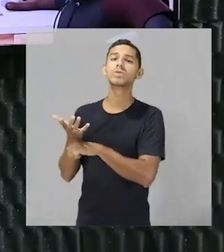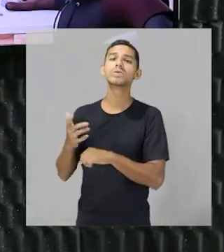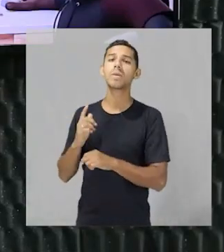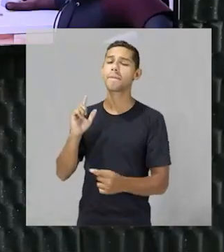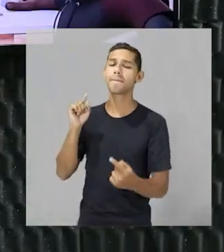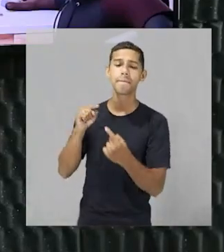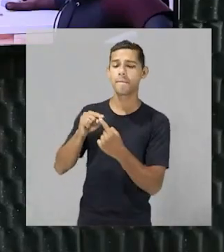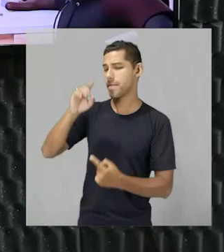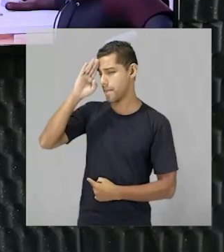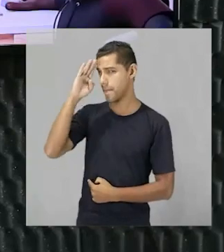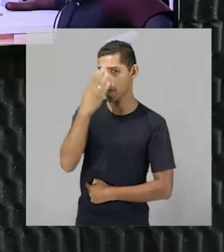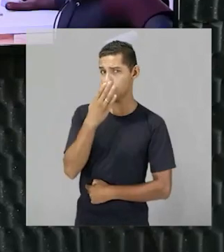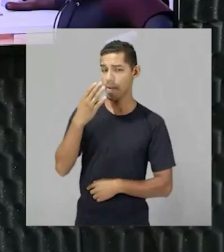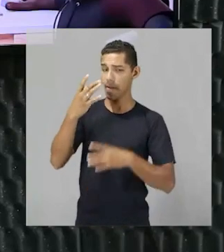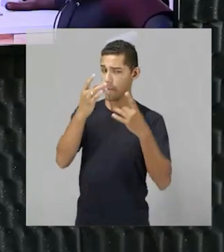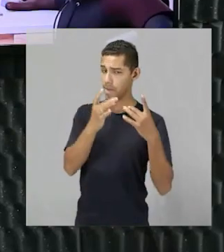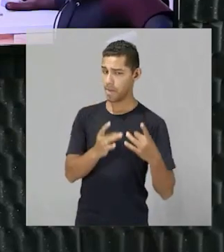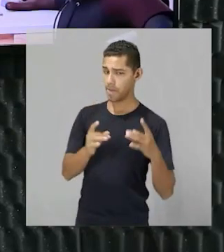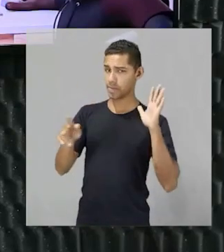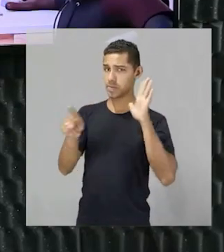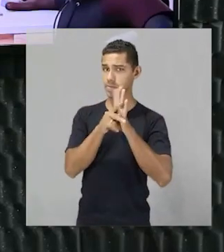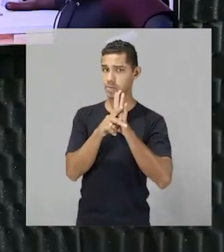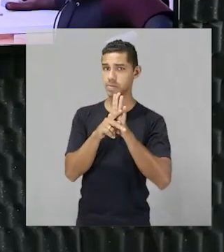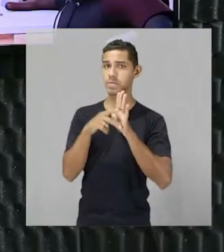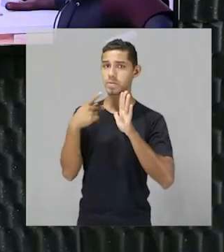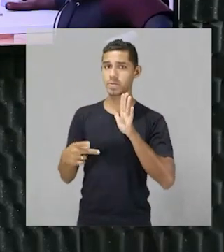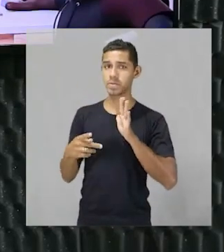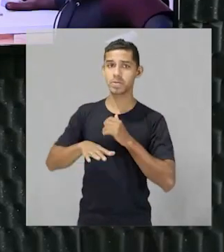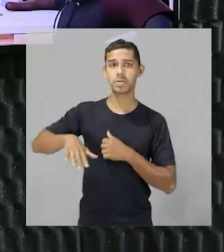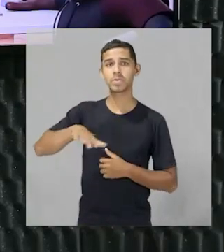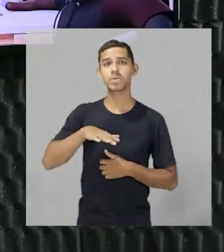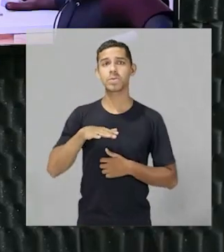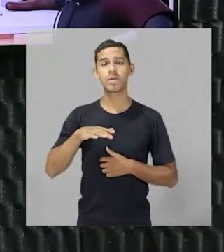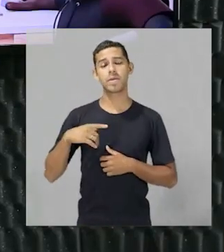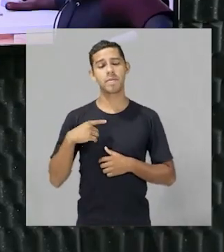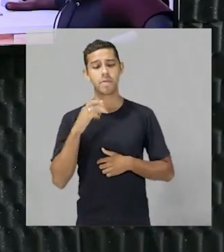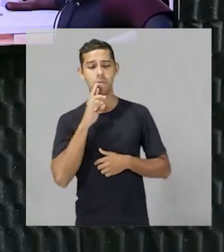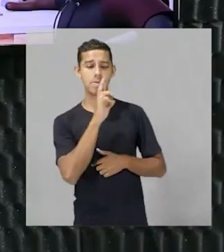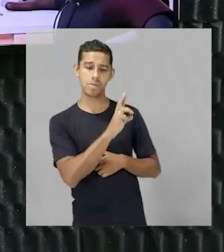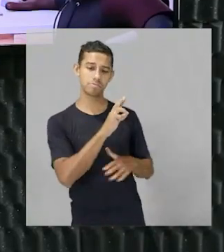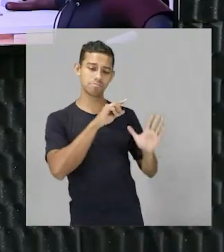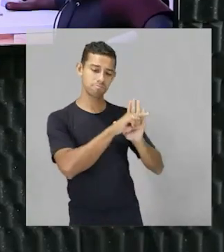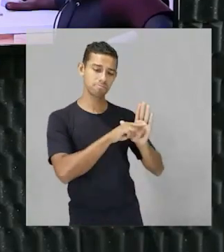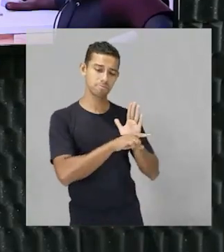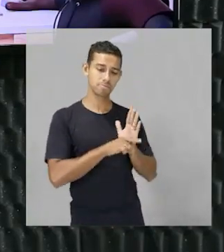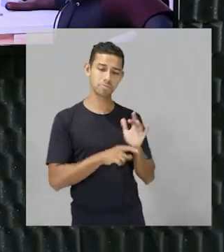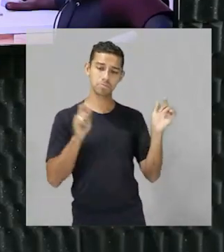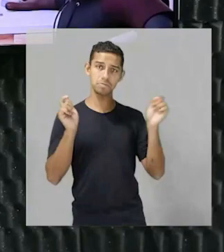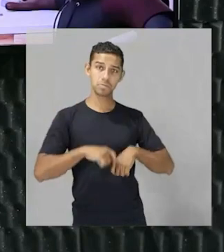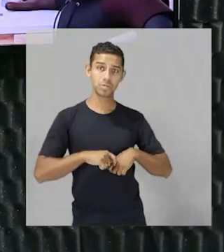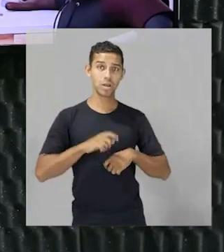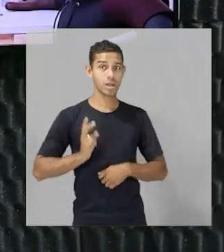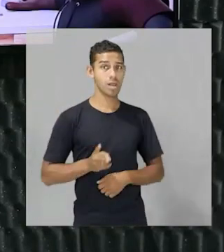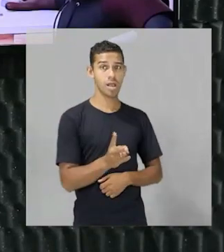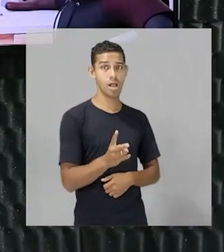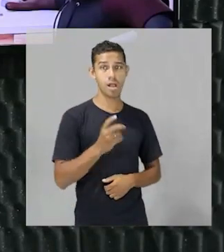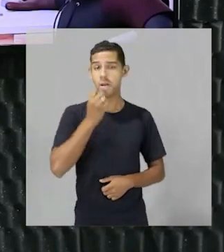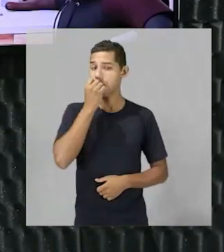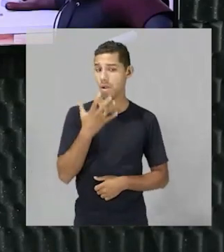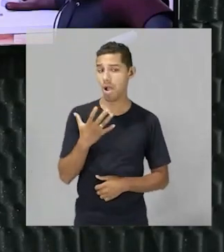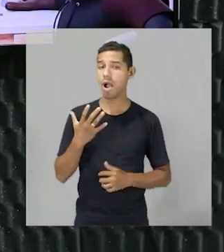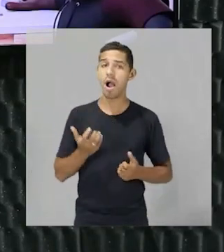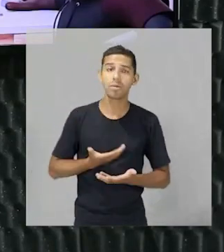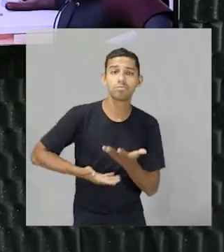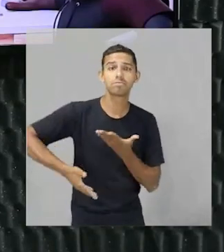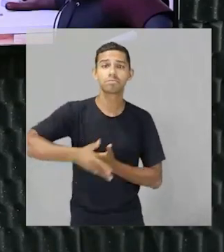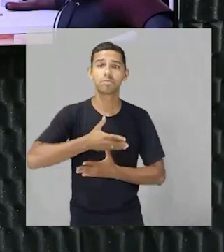principais temáticas que são cobradas nesses certames, tá? E vamos ter uma série de resolução de questões sempre muito atualizadas. Demos